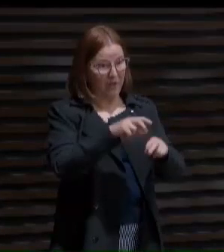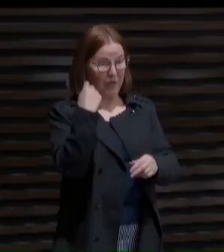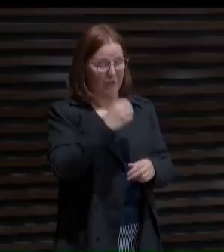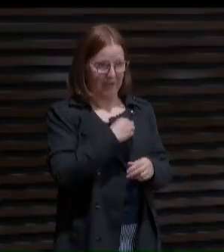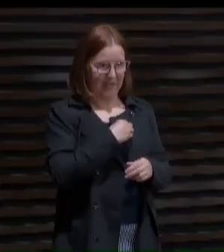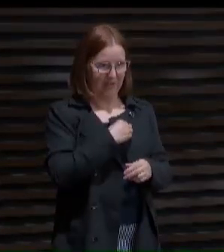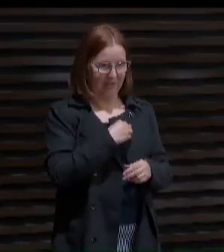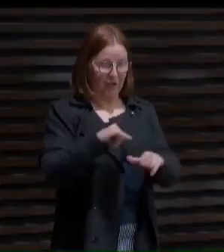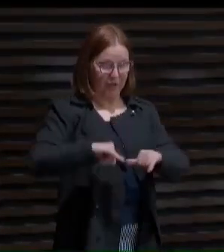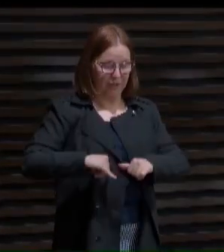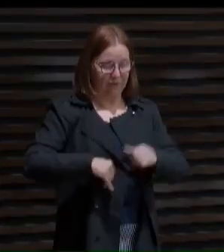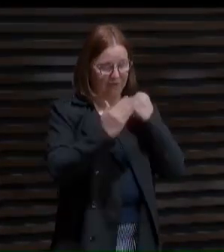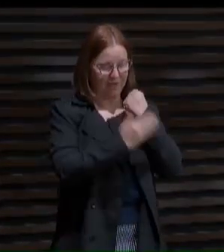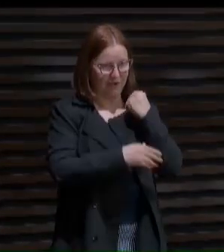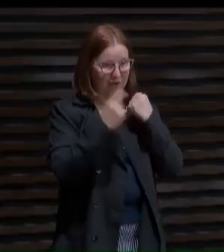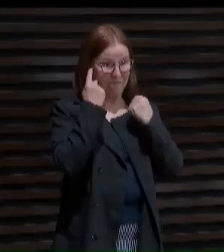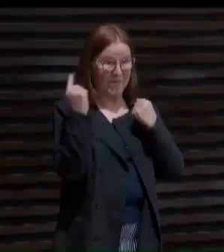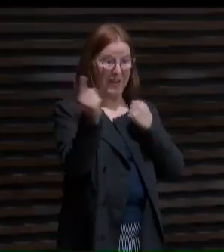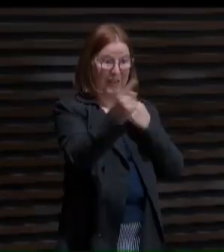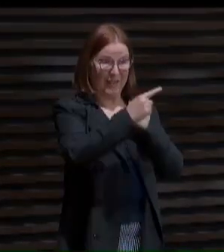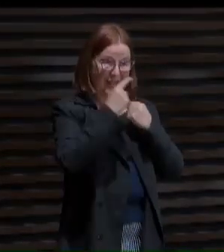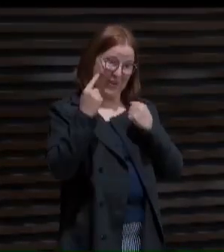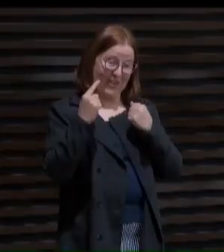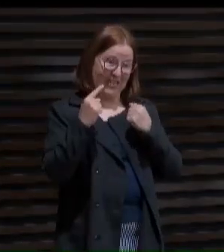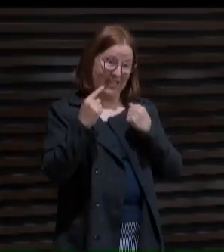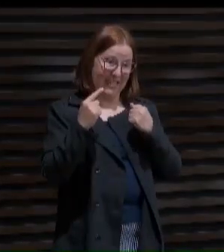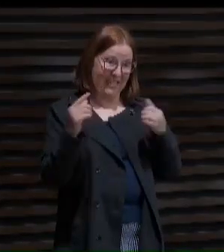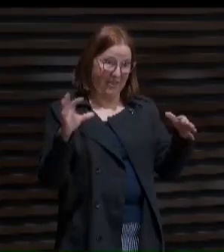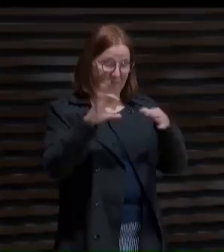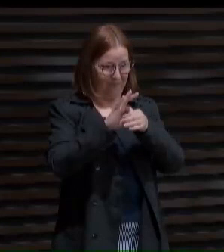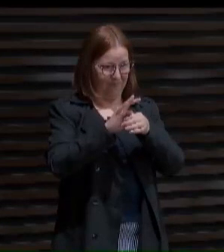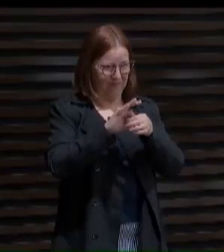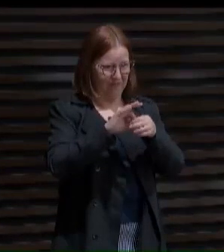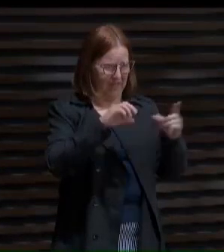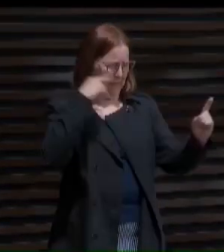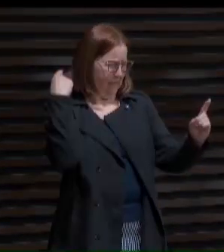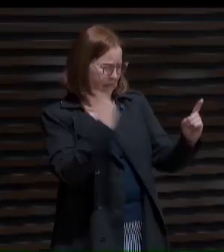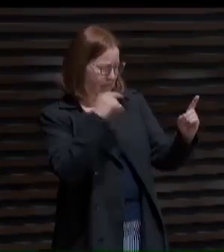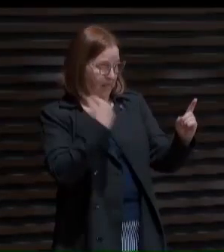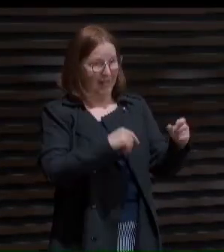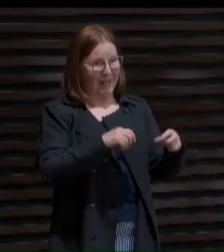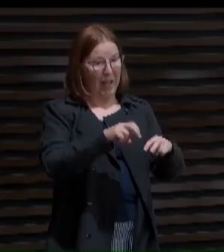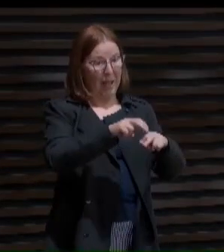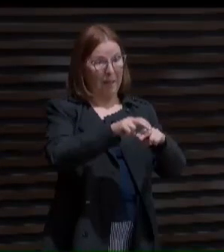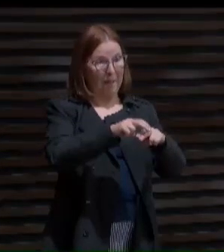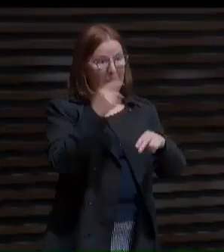para que fôssemos restaurados e recebeu açoites para que fôssemos